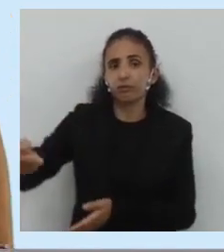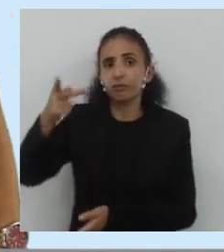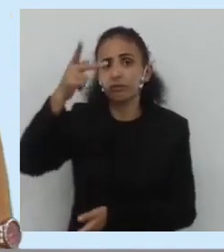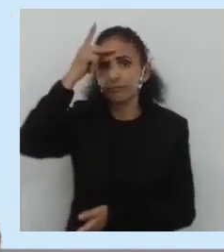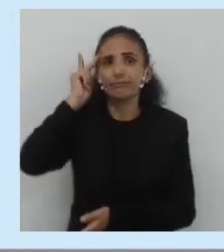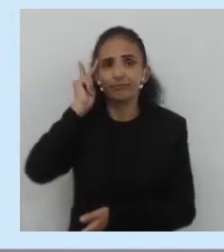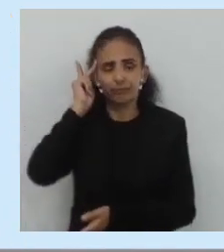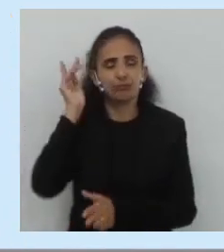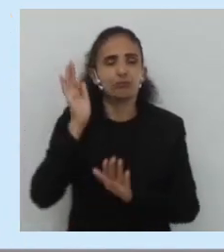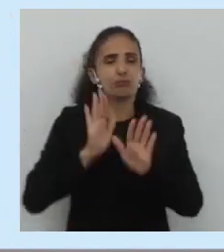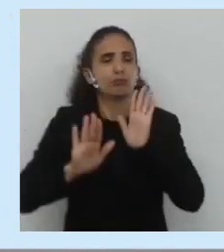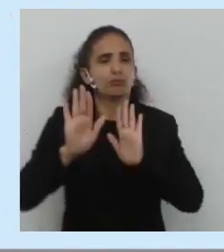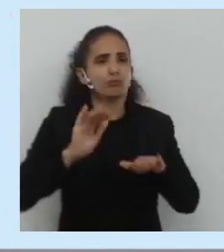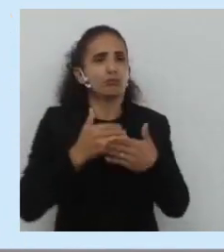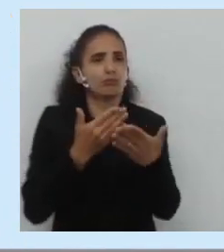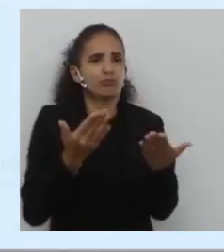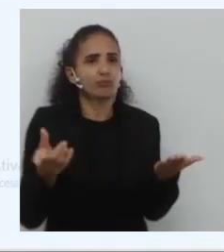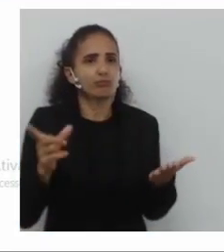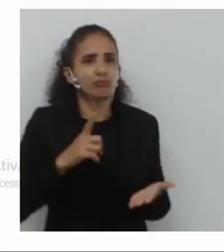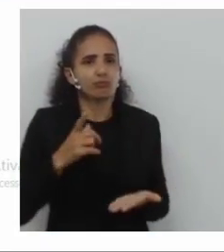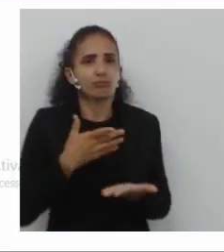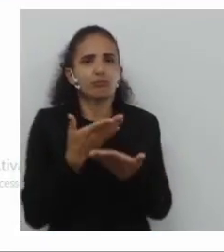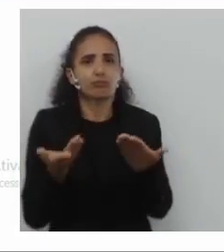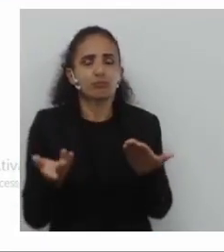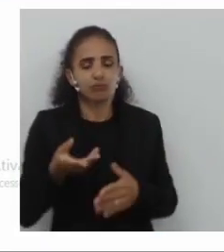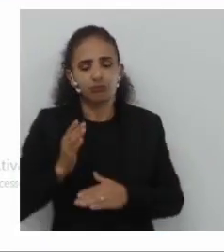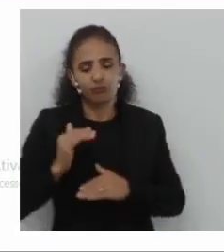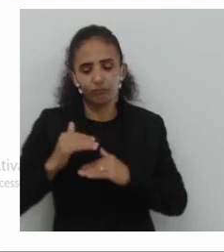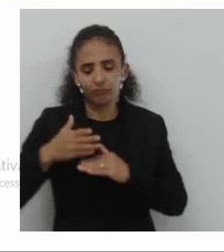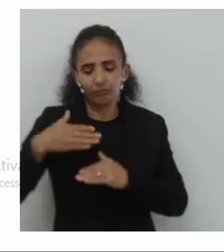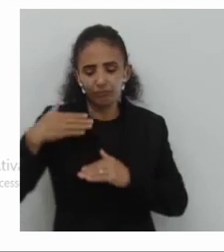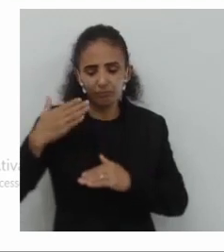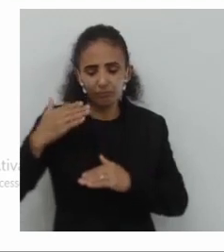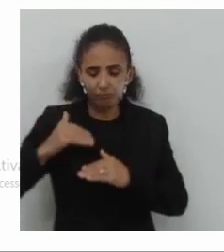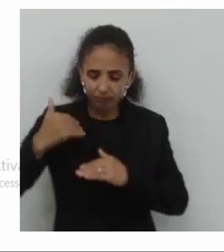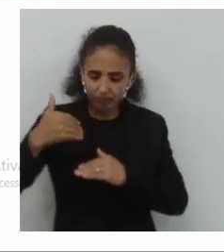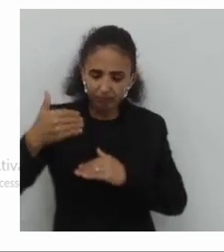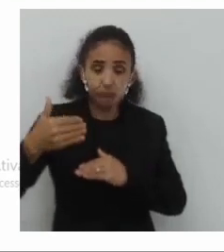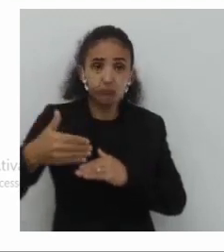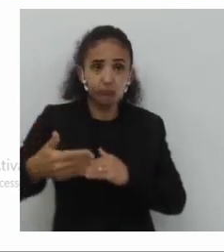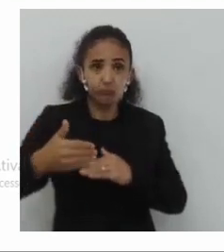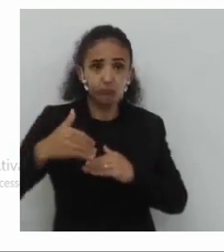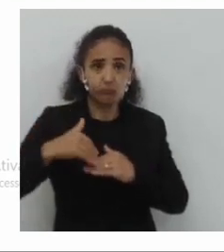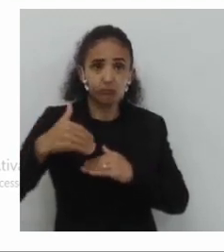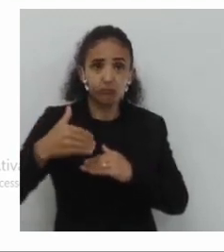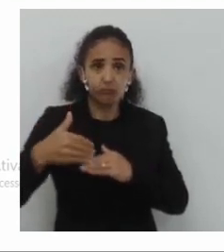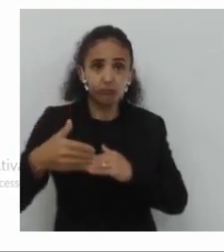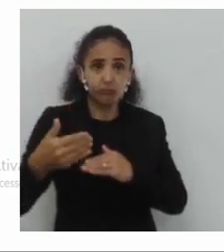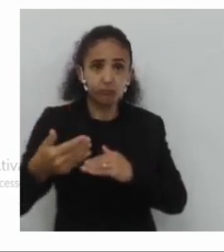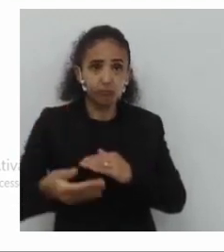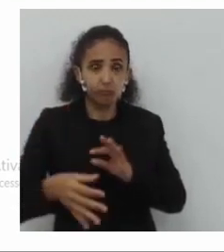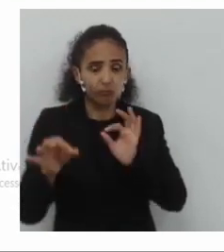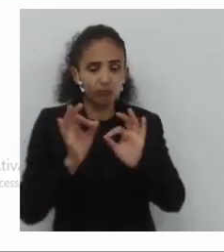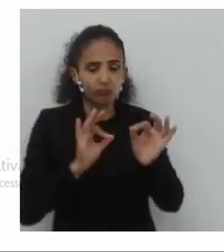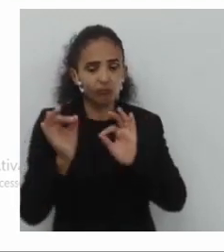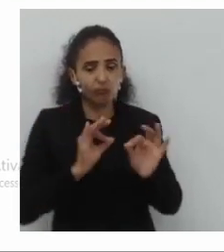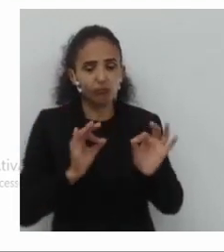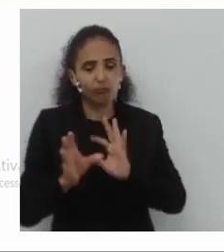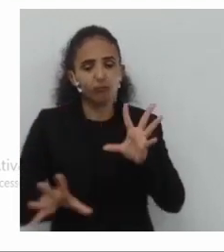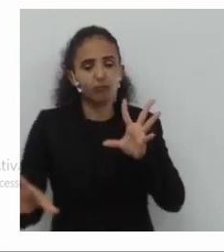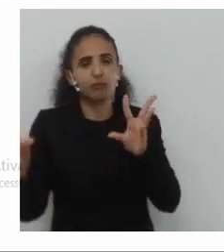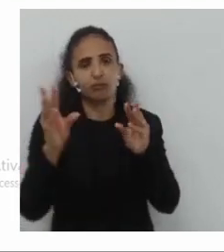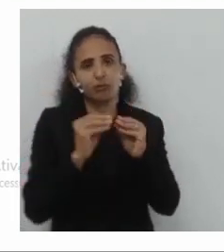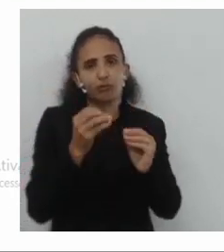síntese, certo? E aqui nós temos, certo, uma sequência de passos eficiente para fazer um bom